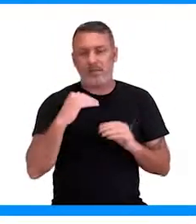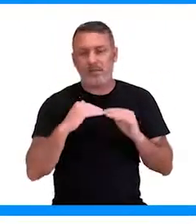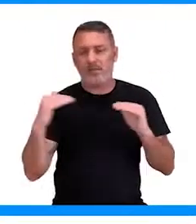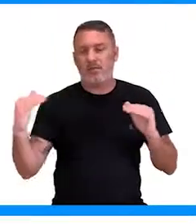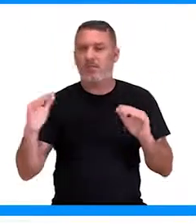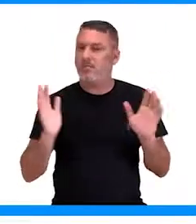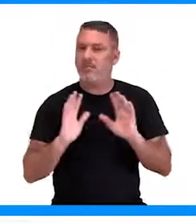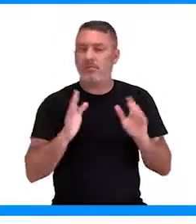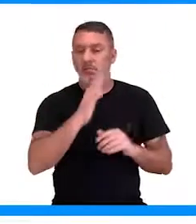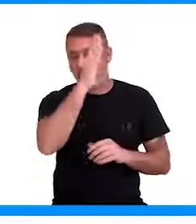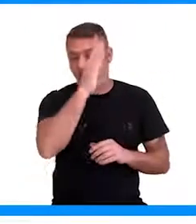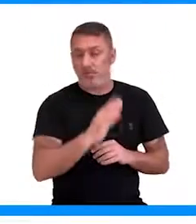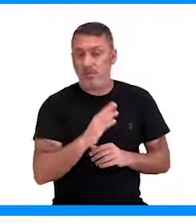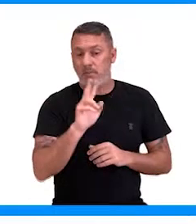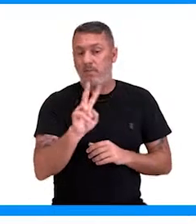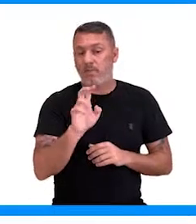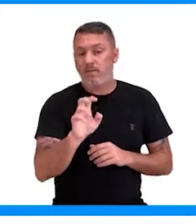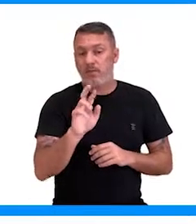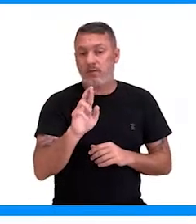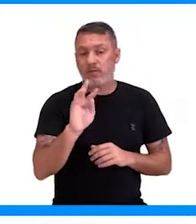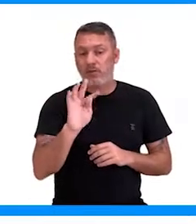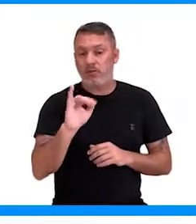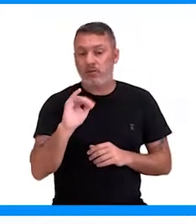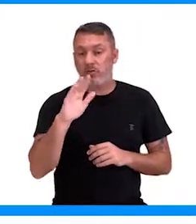me interessar pela horizontal, tá?